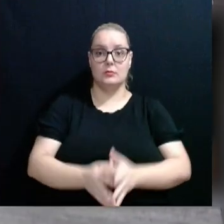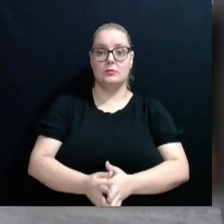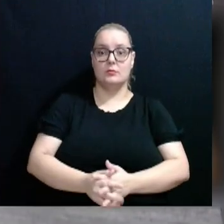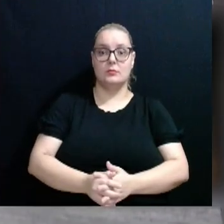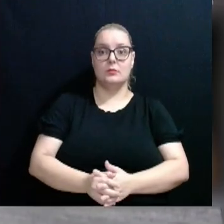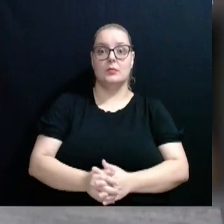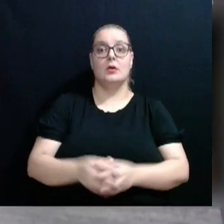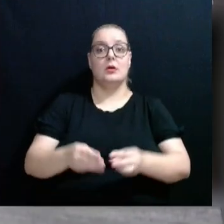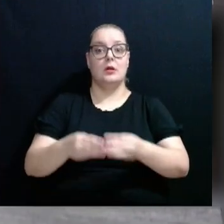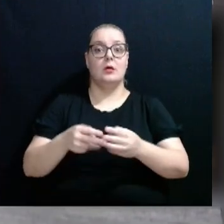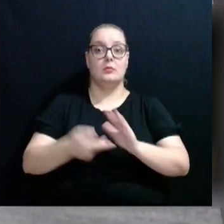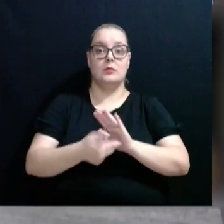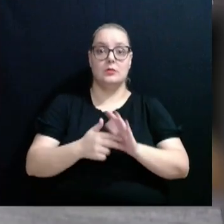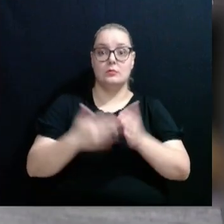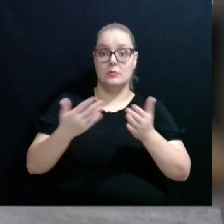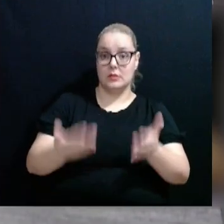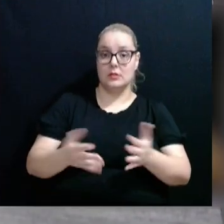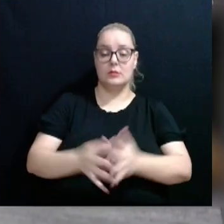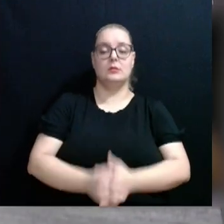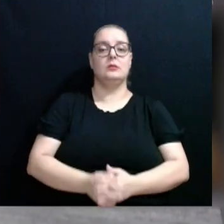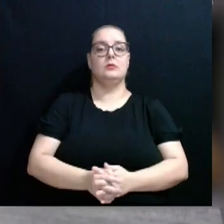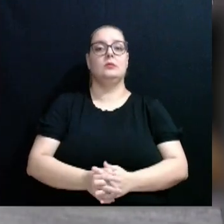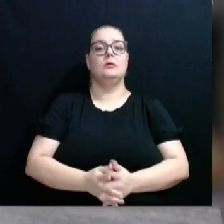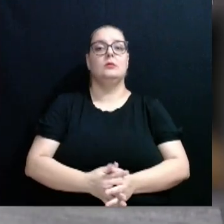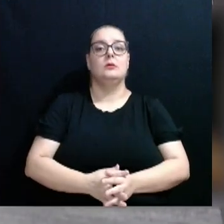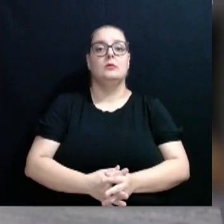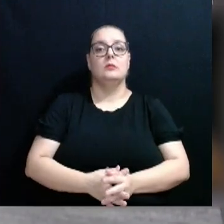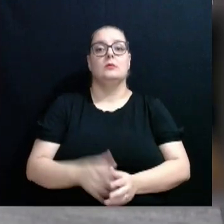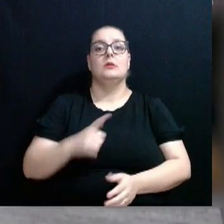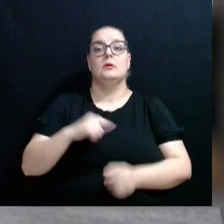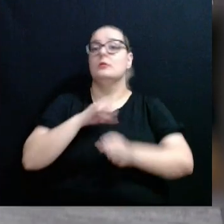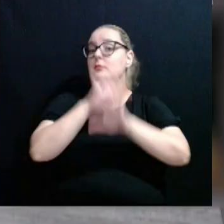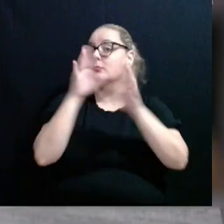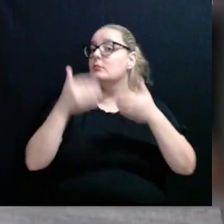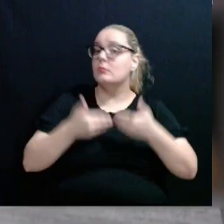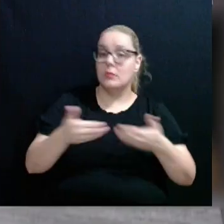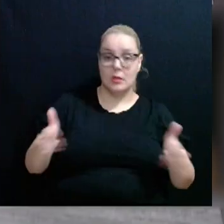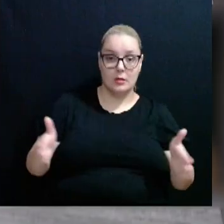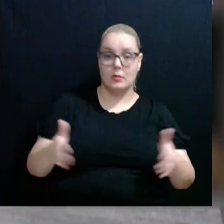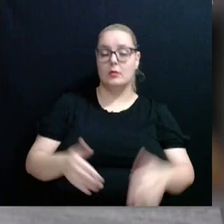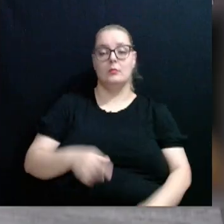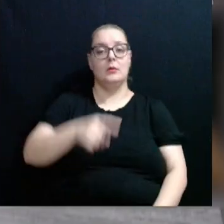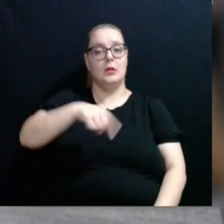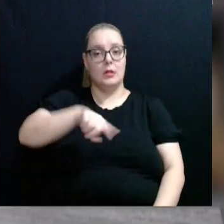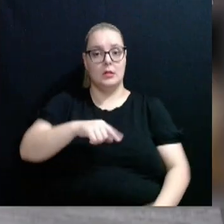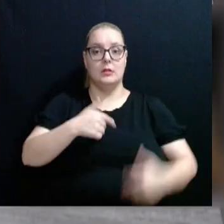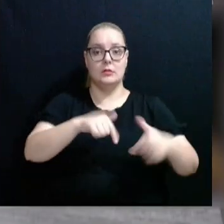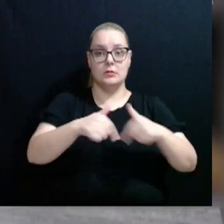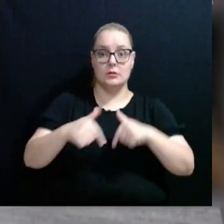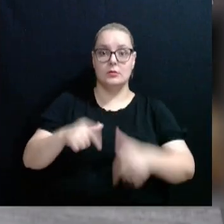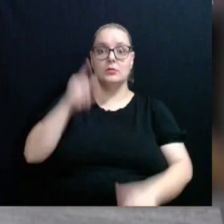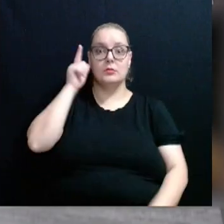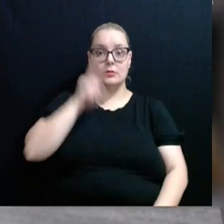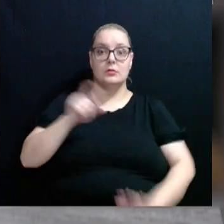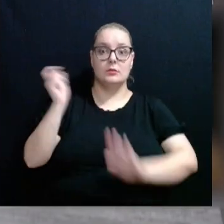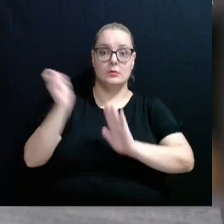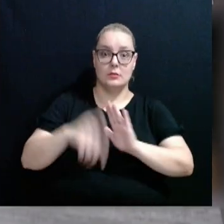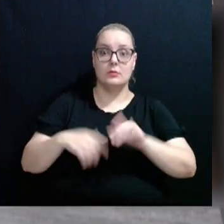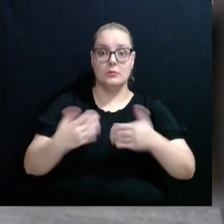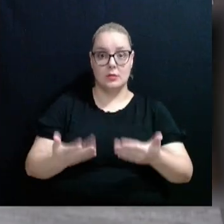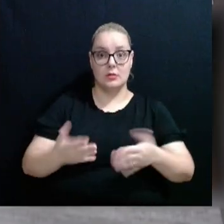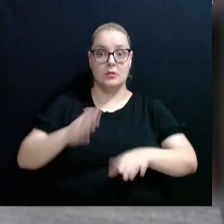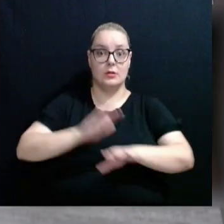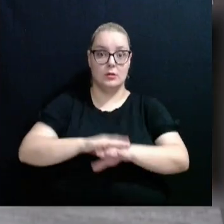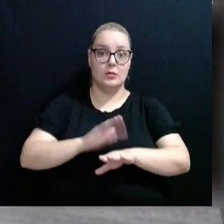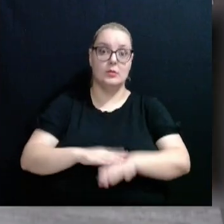sentido, para que a gente possa ter uma maior transparência para esses trabalhadores conseguirem executar essa função que é tão importante